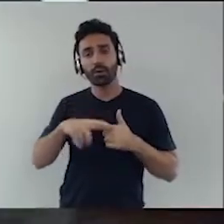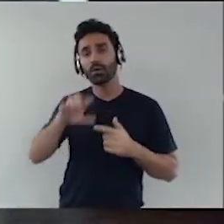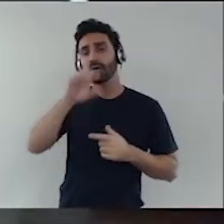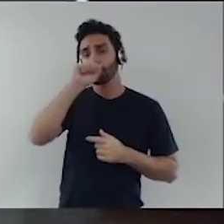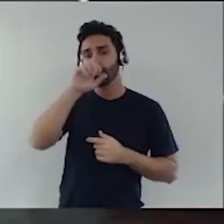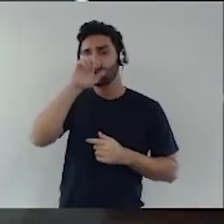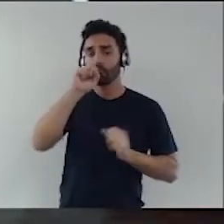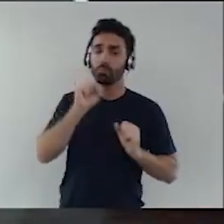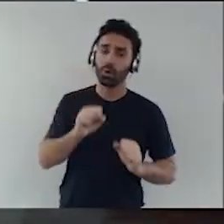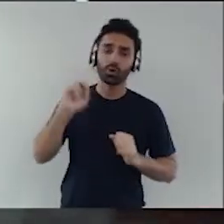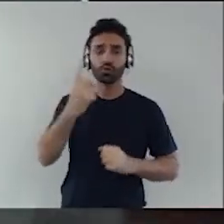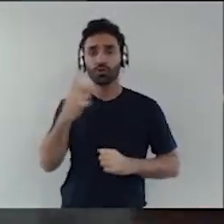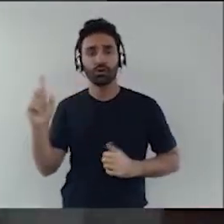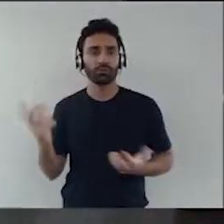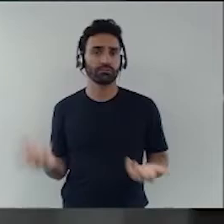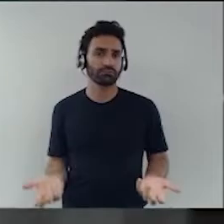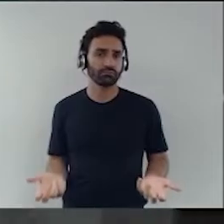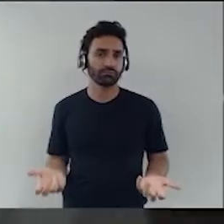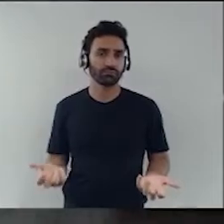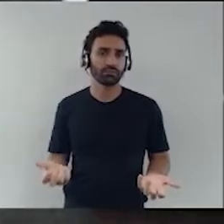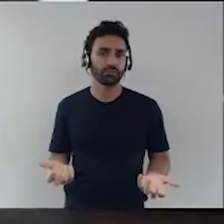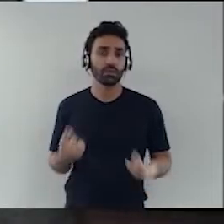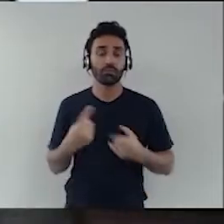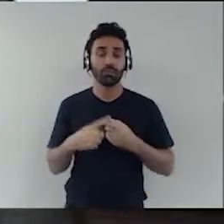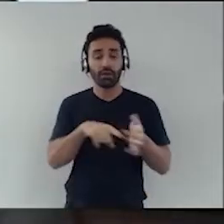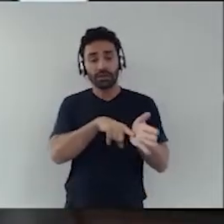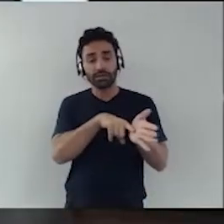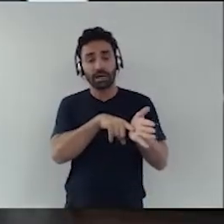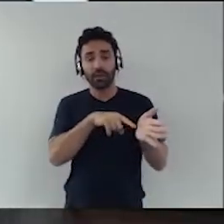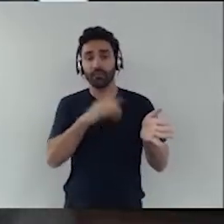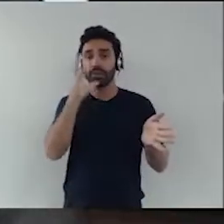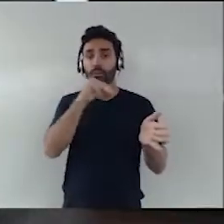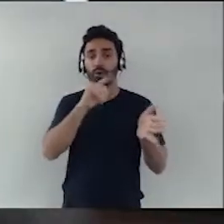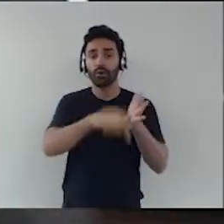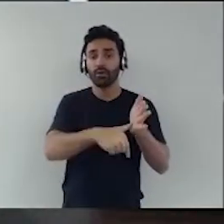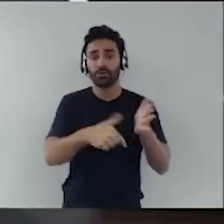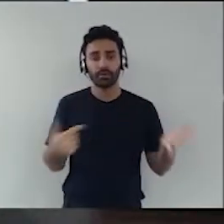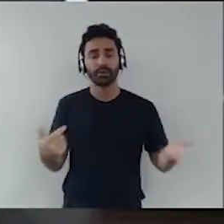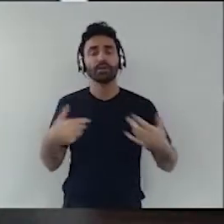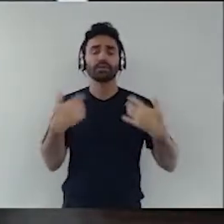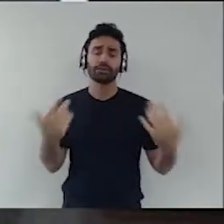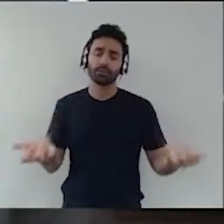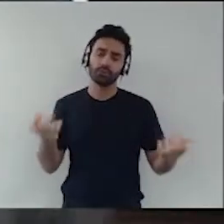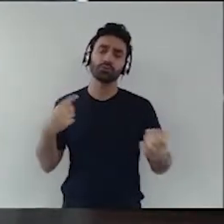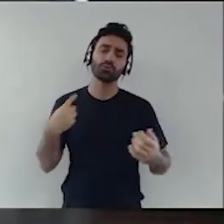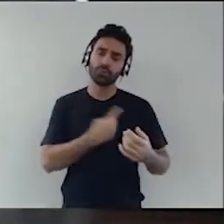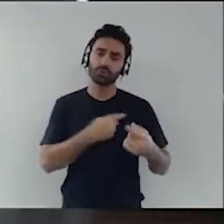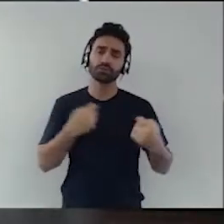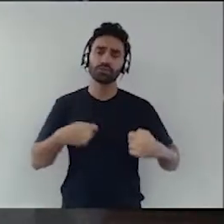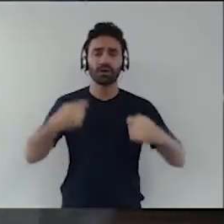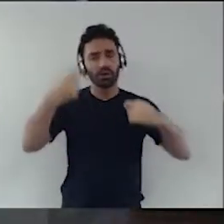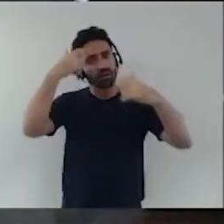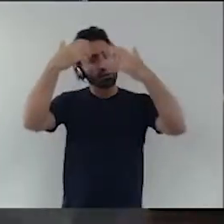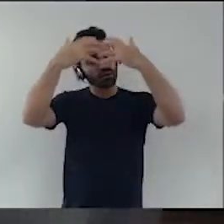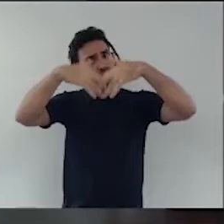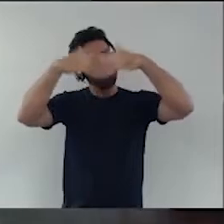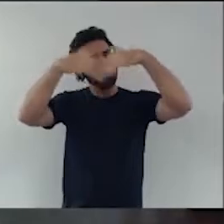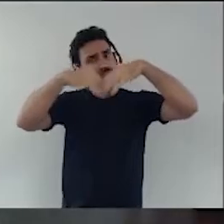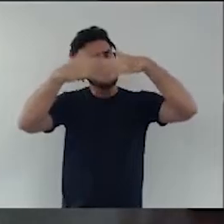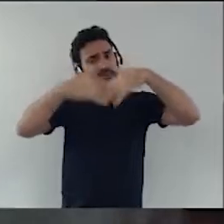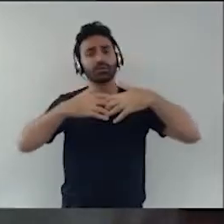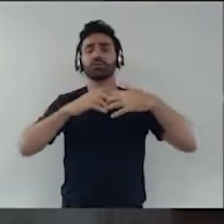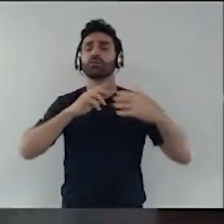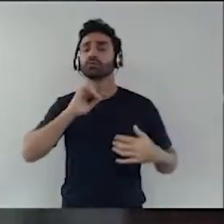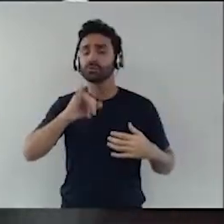ser ou não. Então, até porque o exame não saiu a tempo. Então, tudo isso faz com que a gente tenha que refletir a qualidade